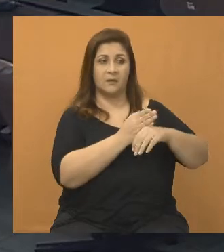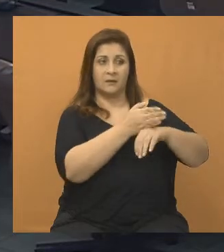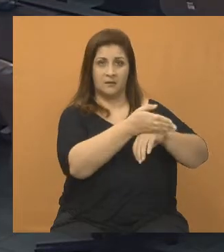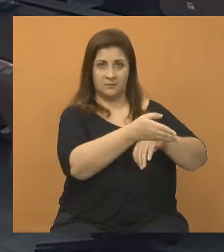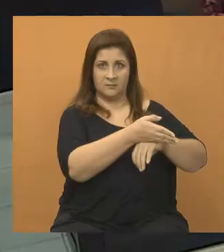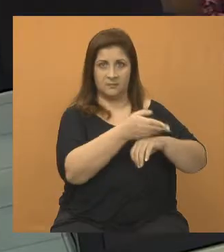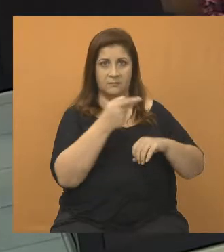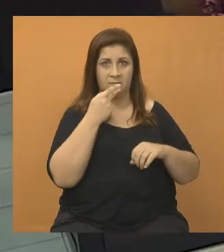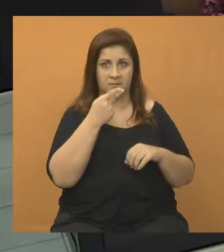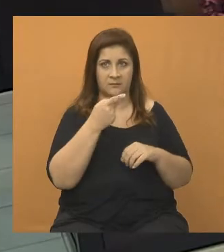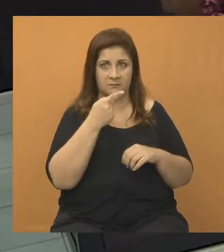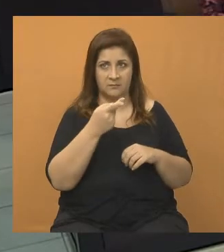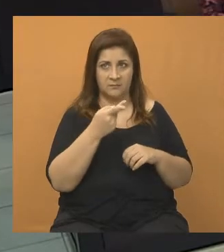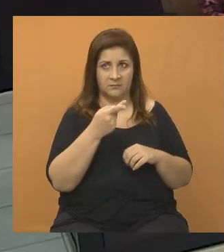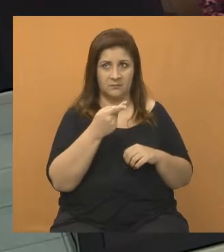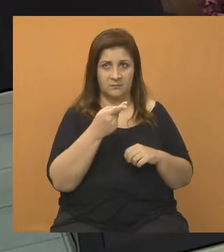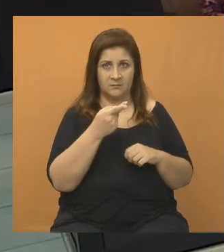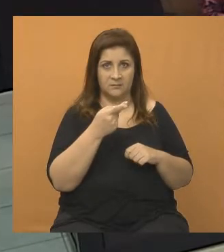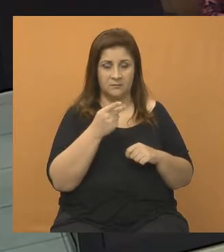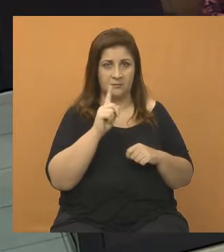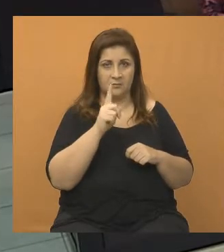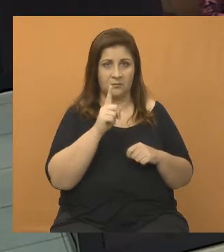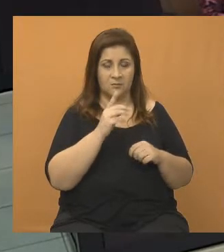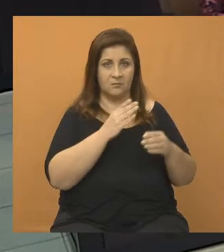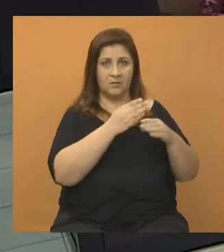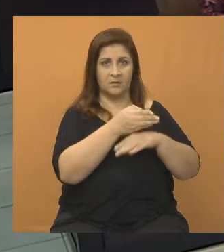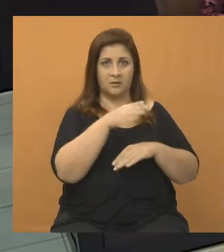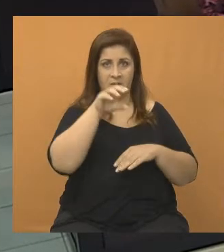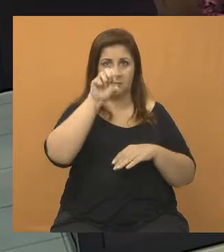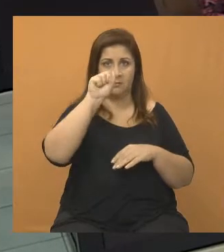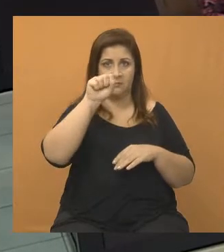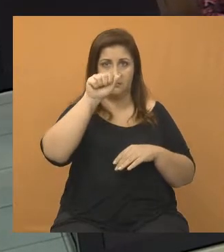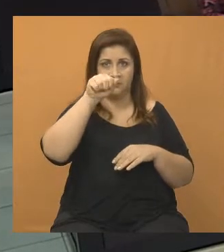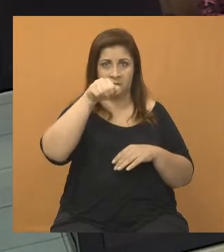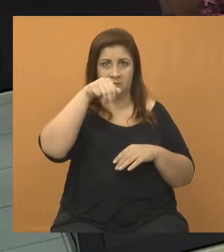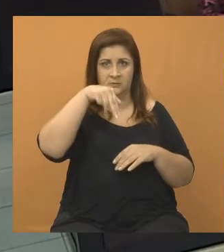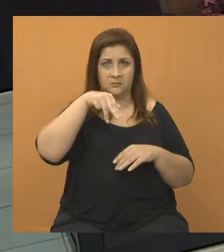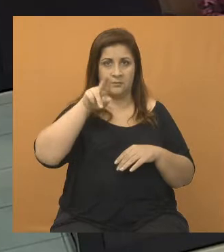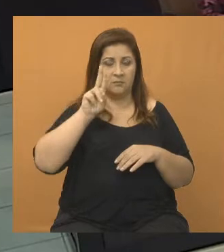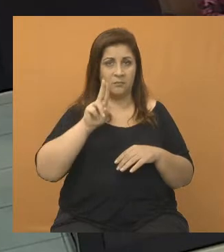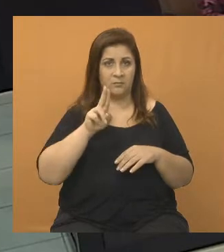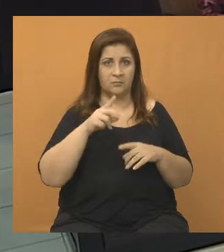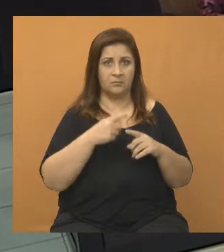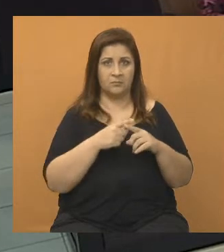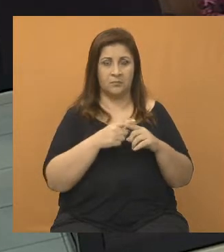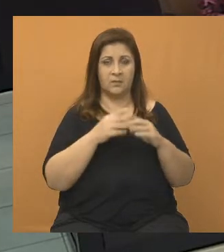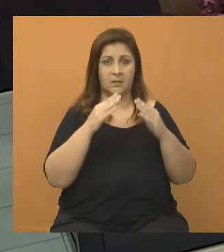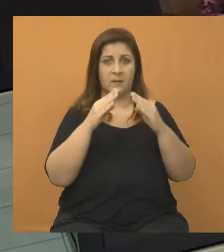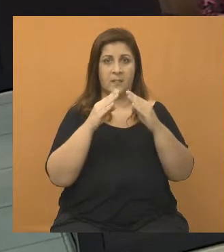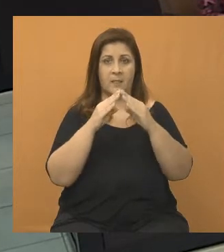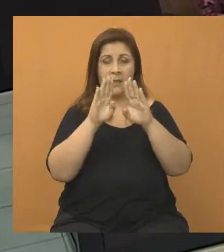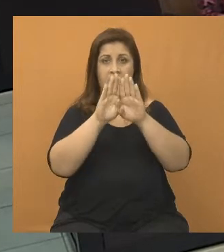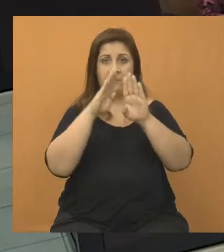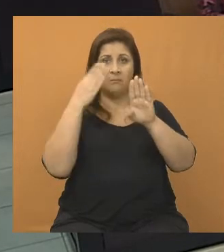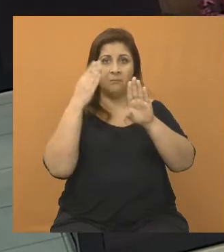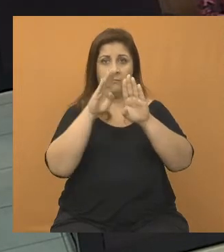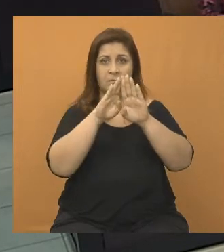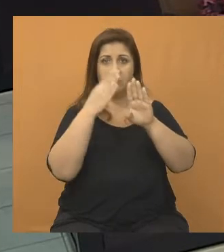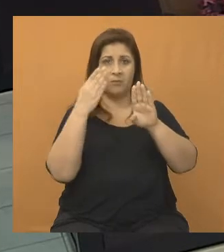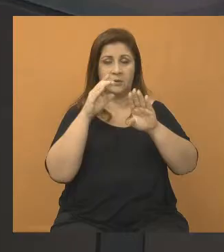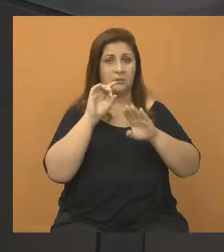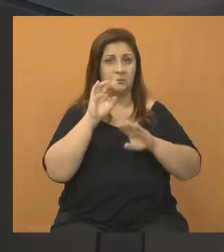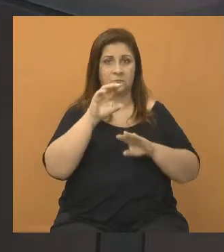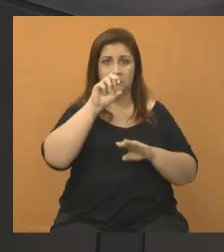está mencionando não é a entrada que já é feita pelo SAMU. Como a porta aberta para a Santa Casa hoje é apenas via